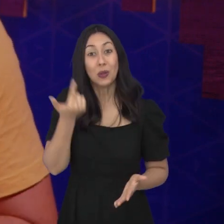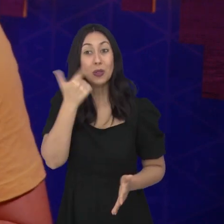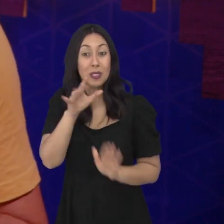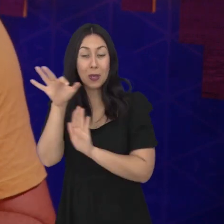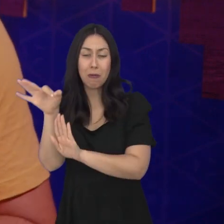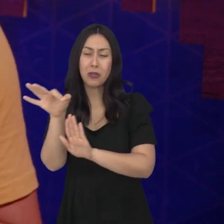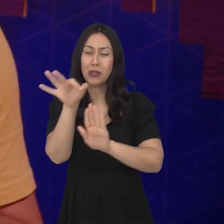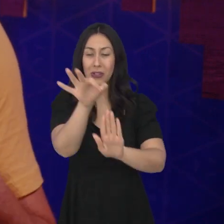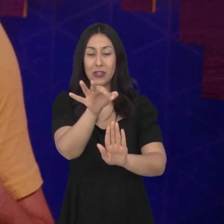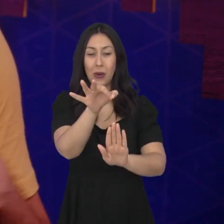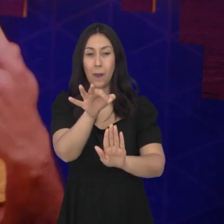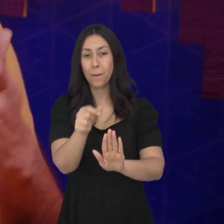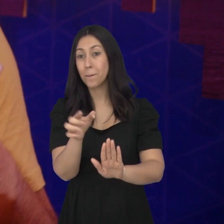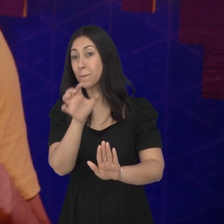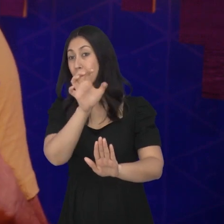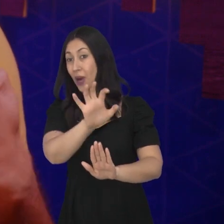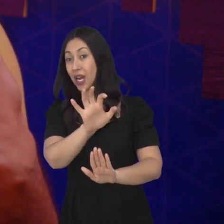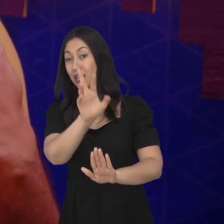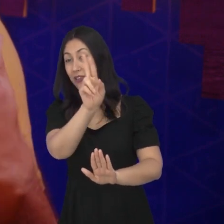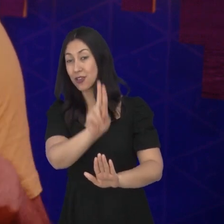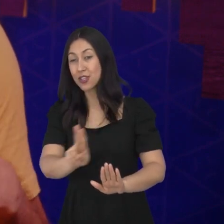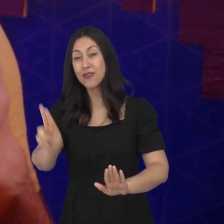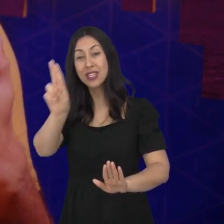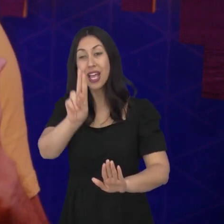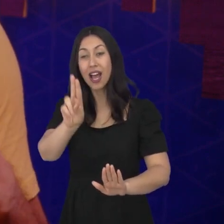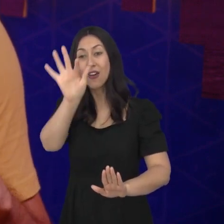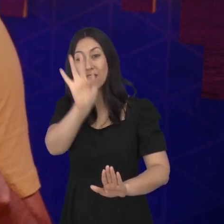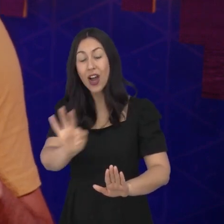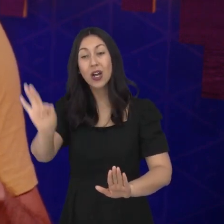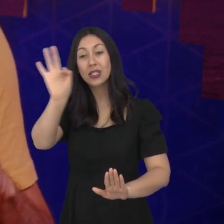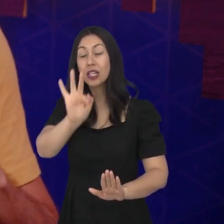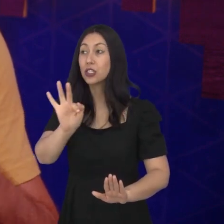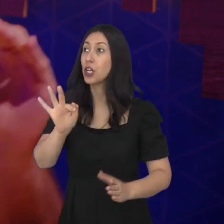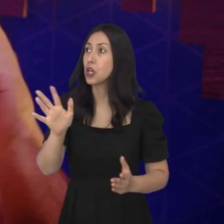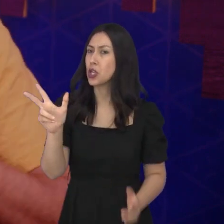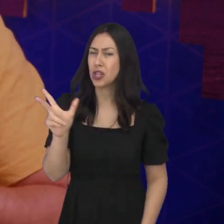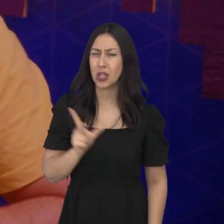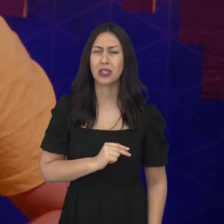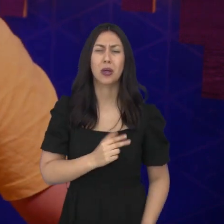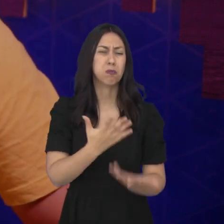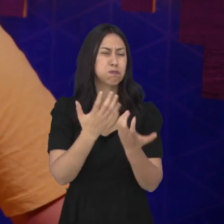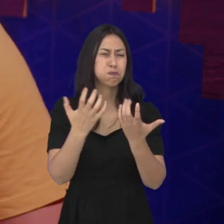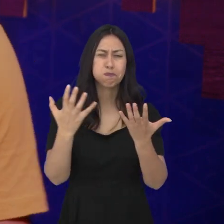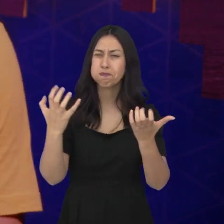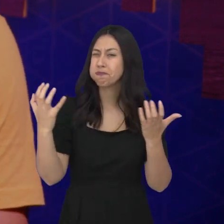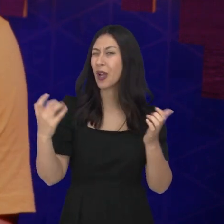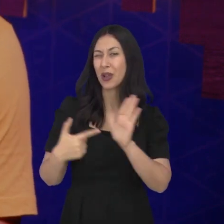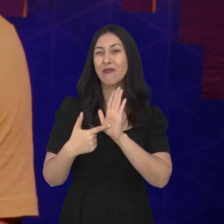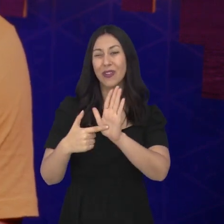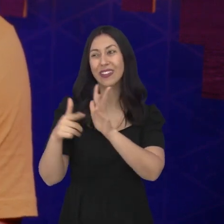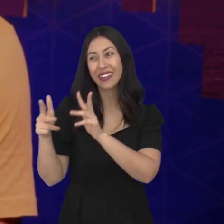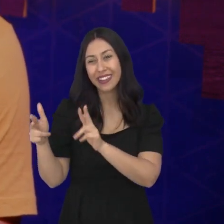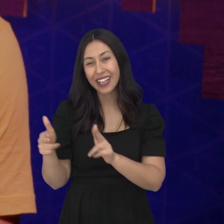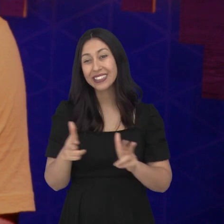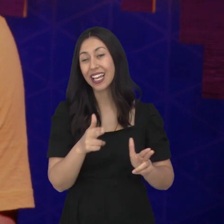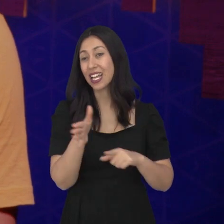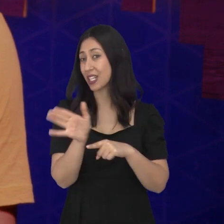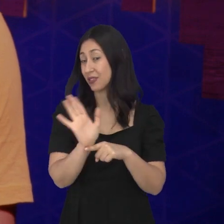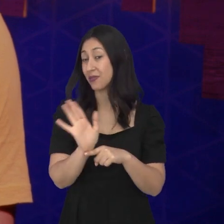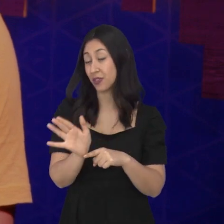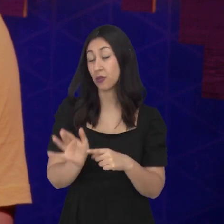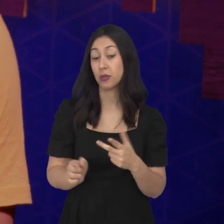consegui uma carta de recomendação para tal universidade e tal. Isso, nossa, tá cheio na cultura